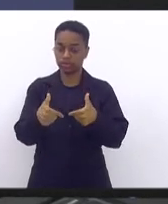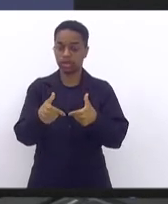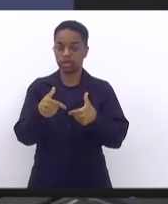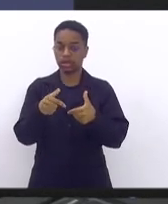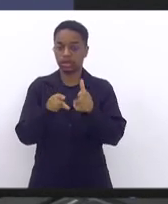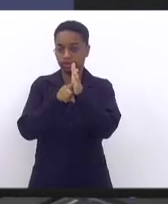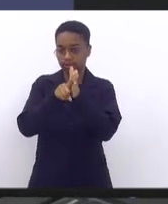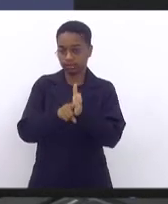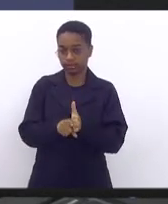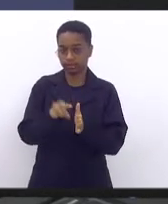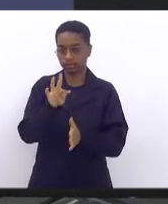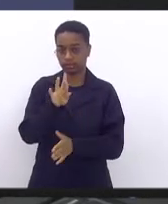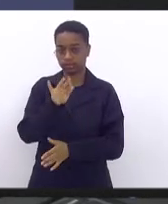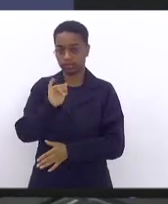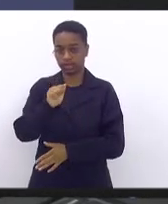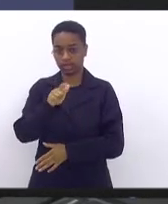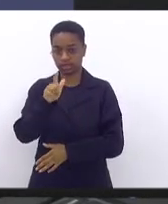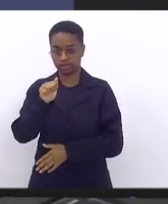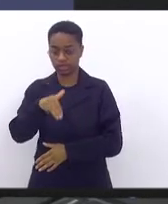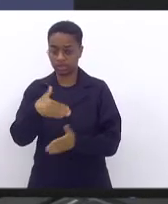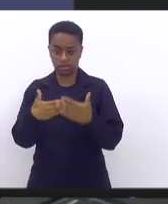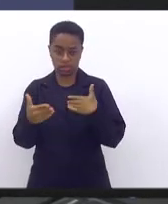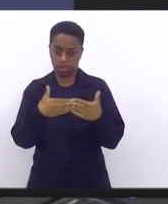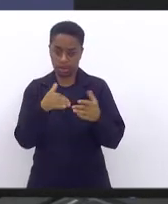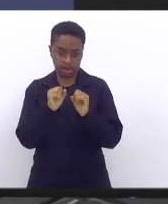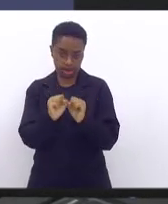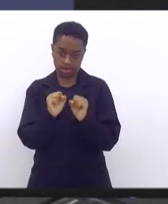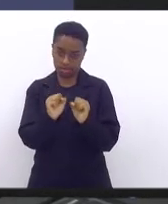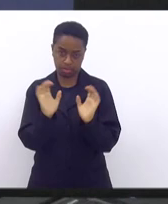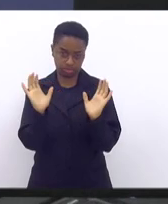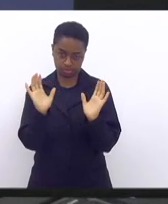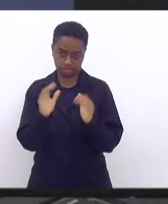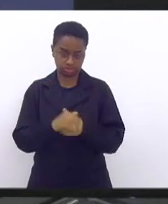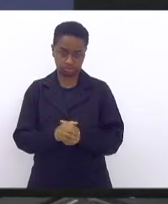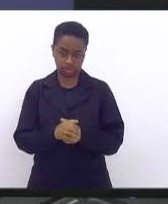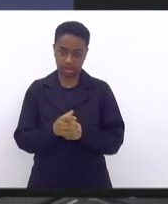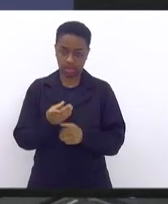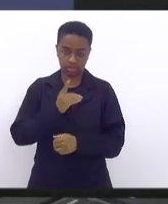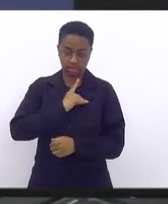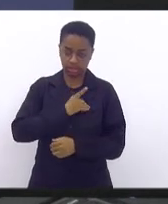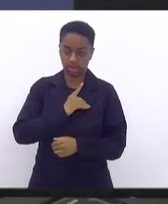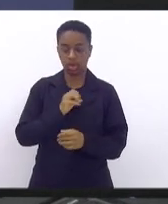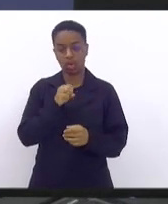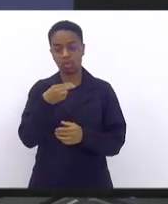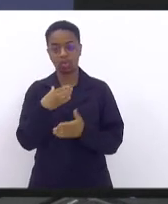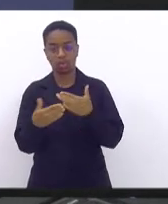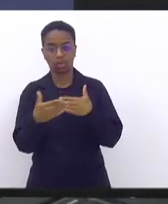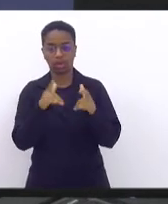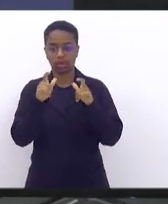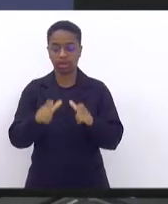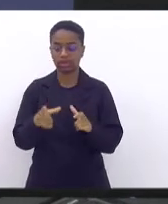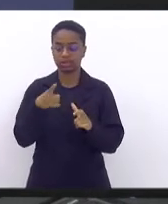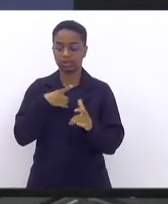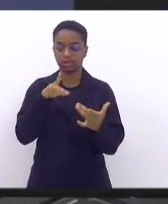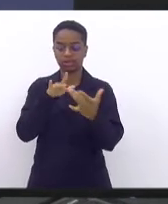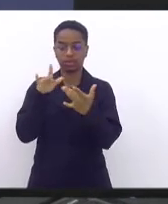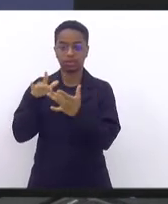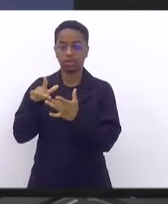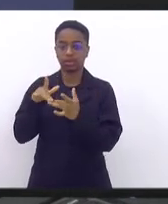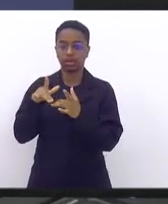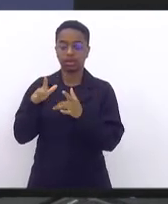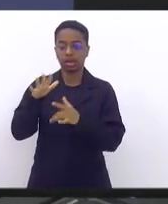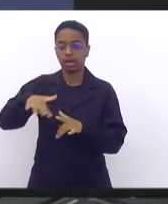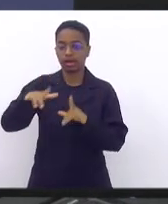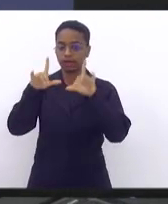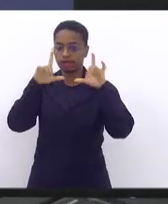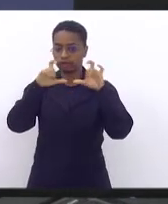triagem. Qualquer um, na delegacia, em qualquer lugar que tenha acesso ao banco de dados, de fotos,